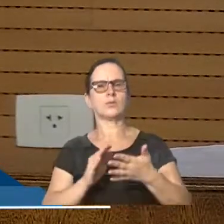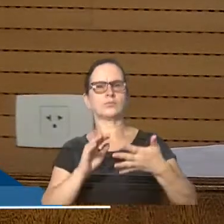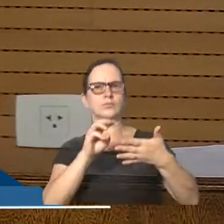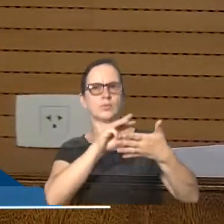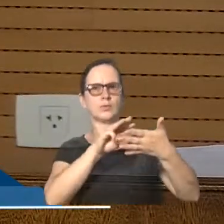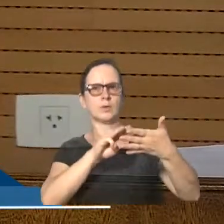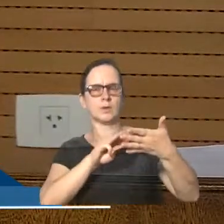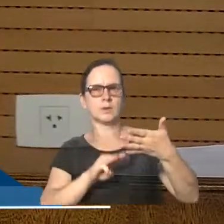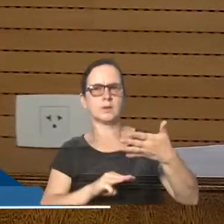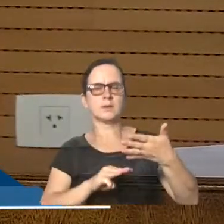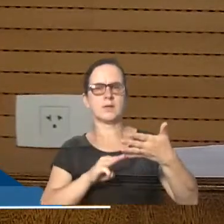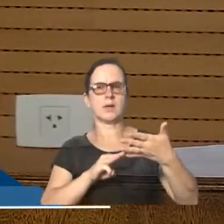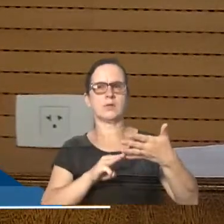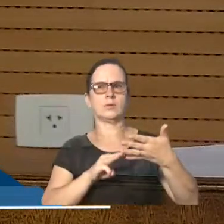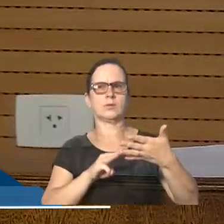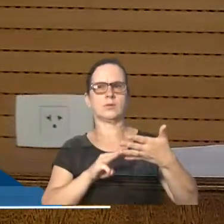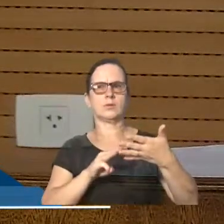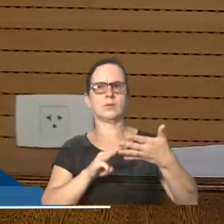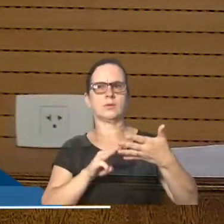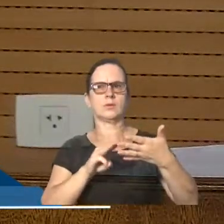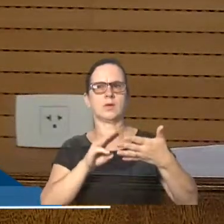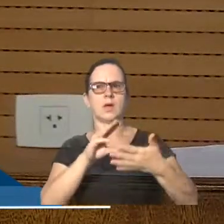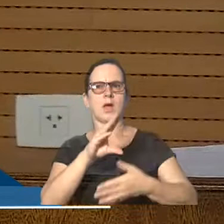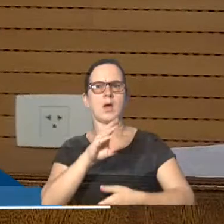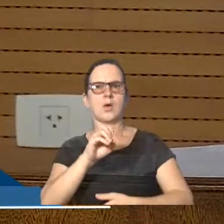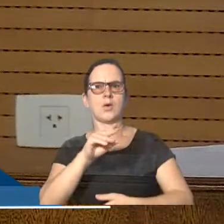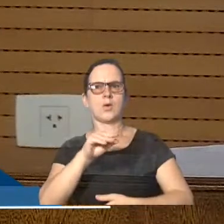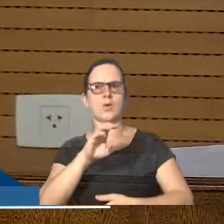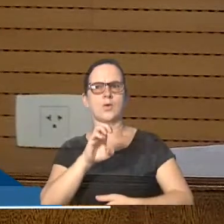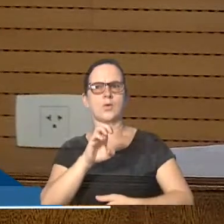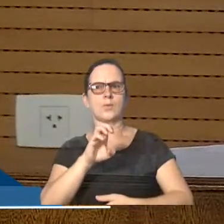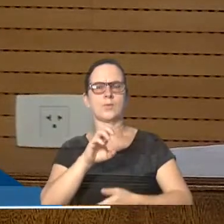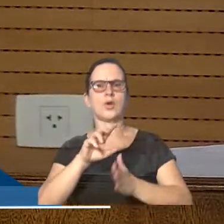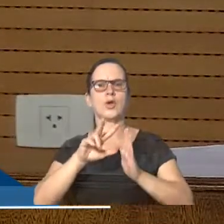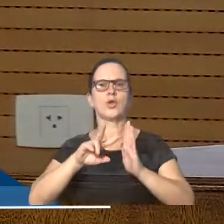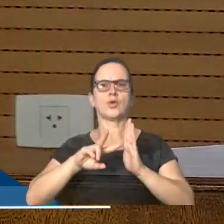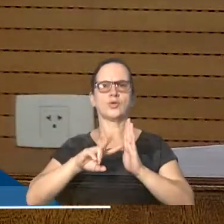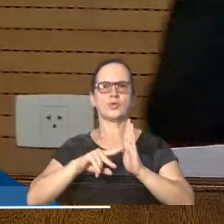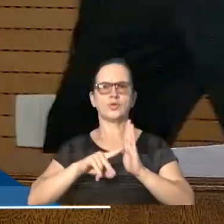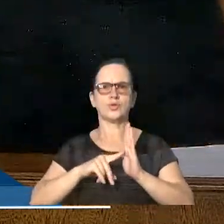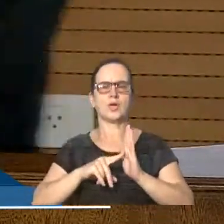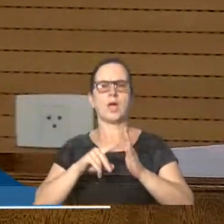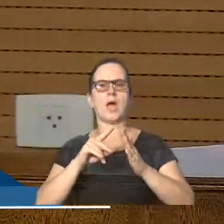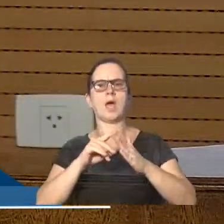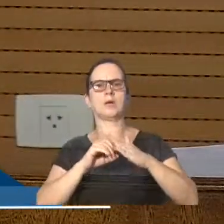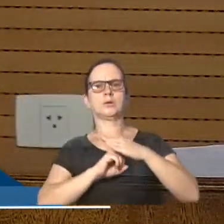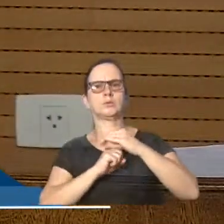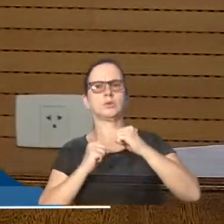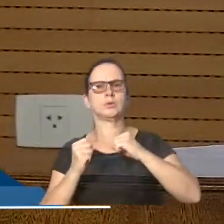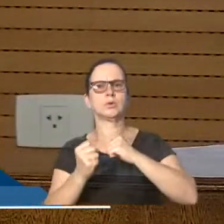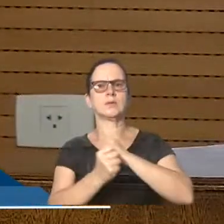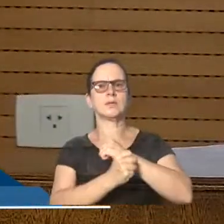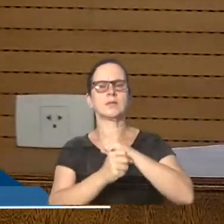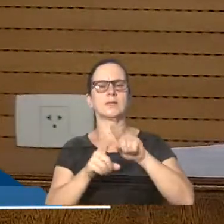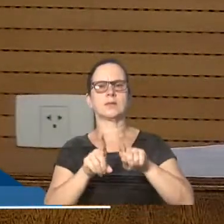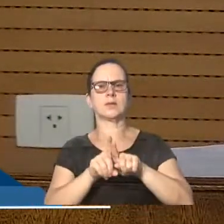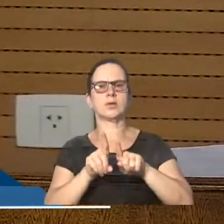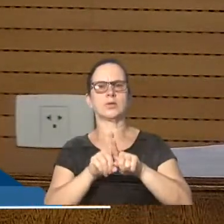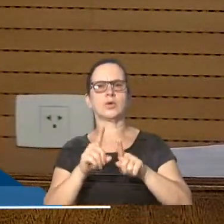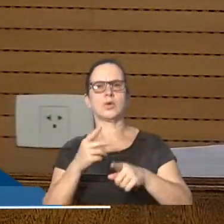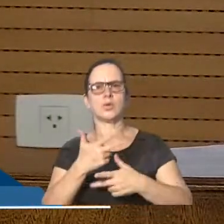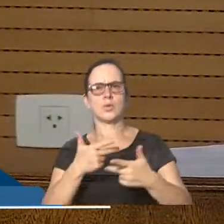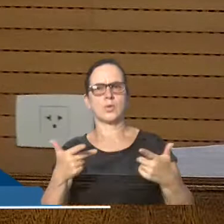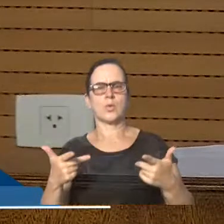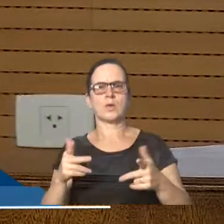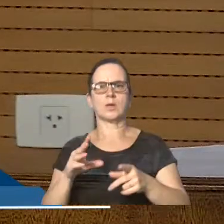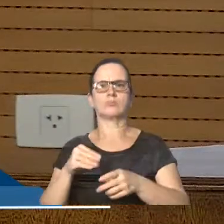cada nova edição para os clubes de serviço, sindicatos, associações, entidades e demais órgãos de representatividade